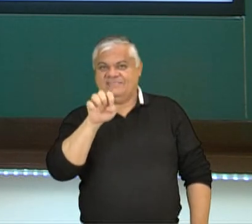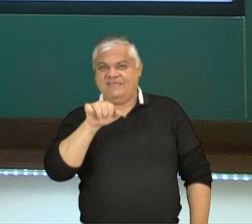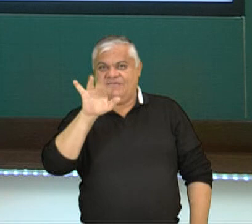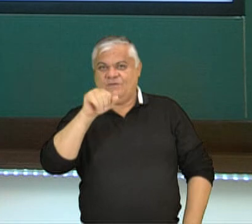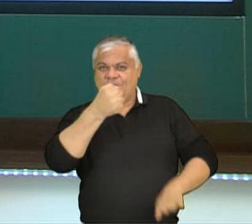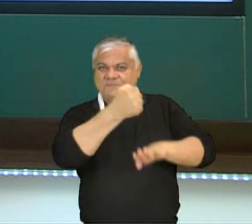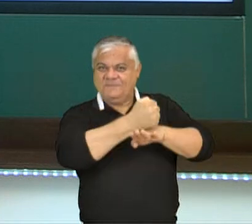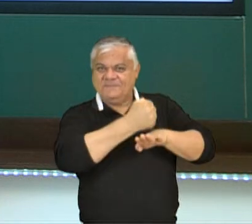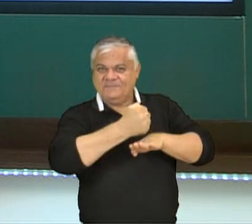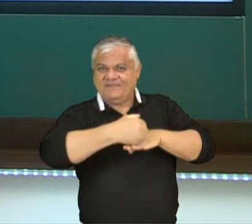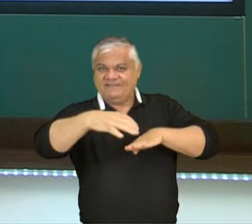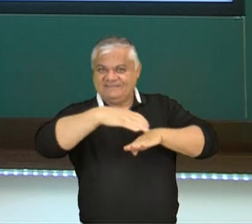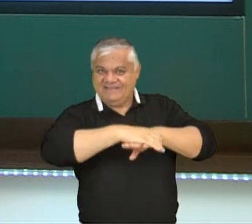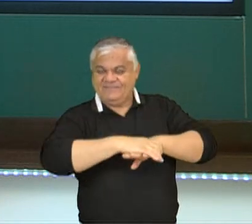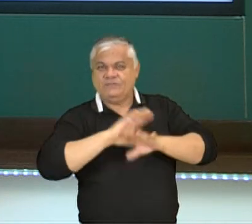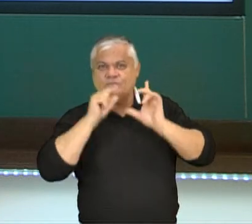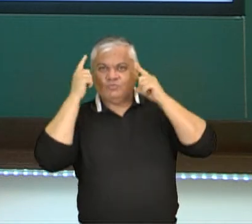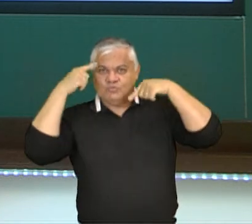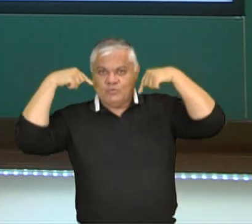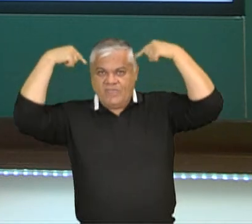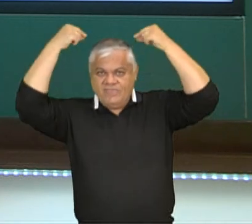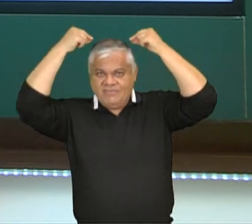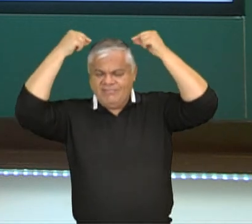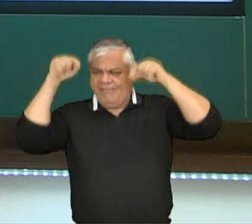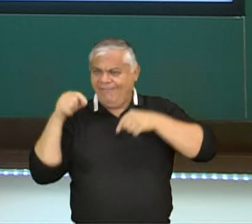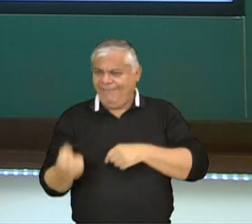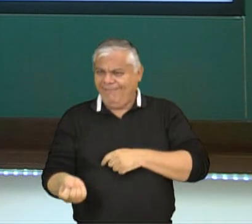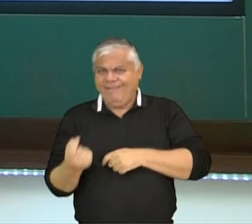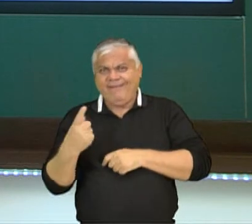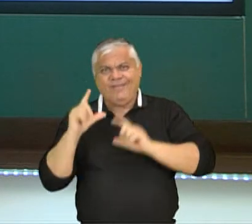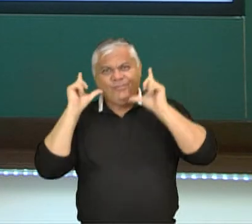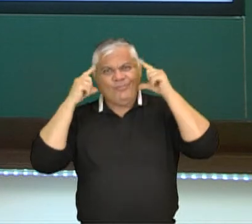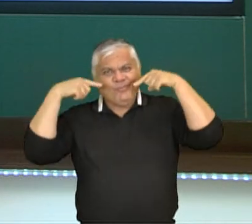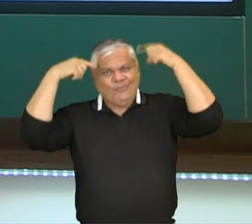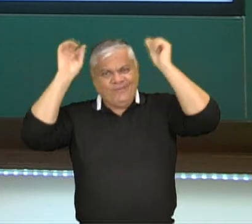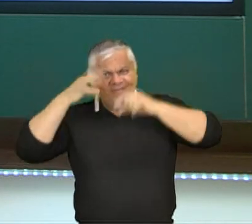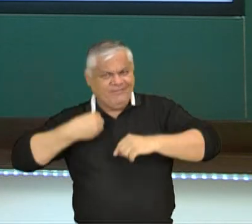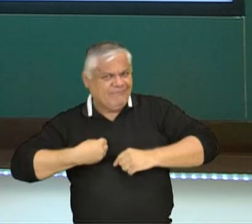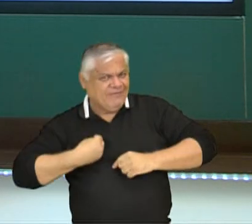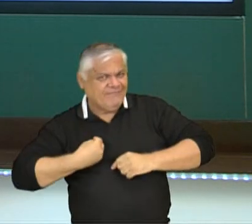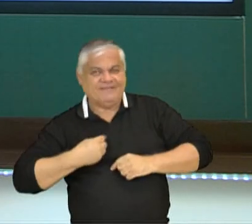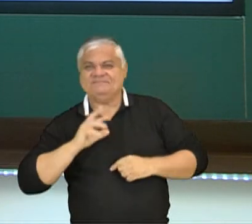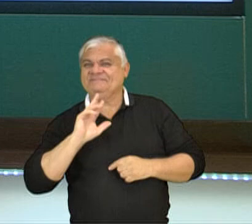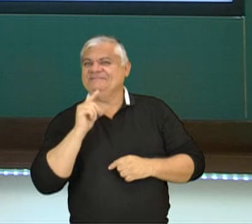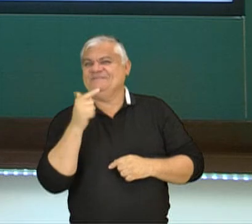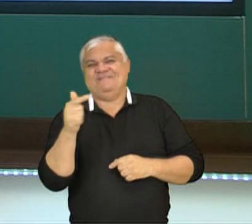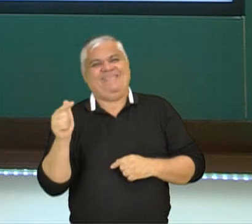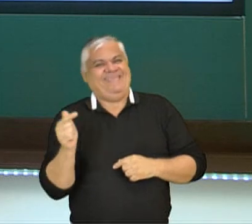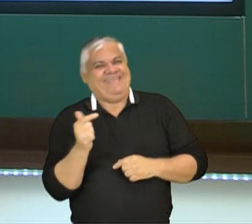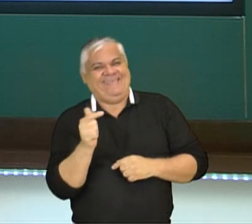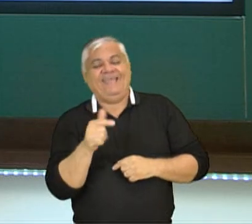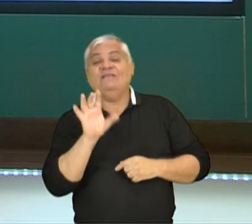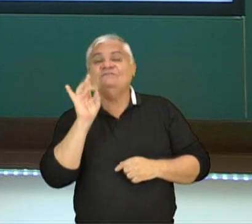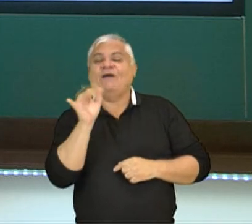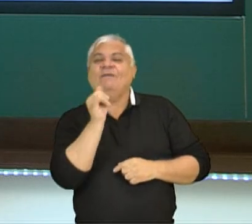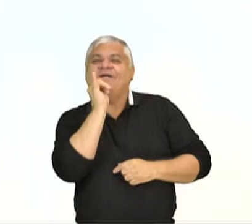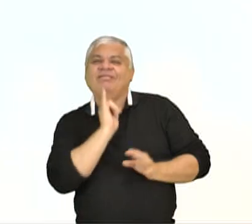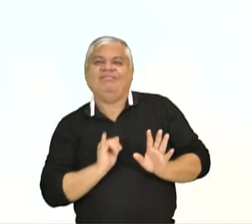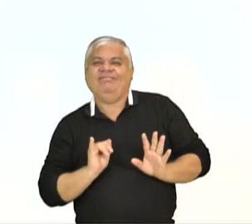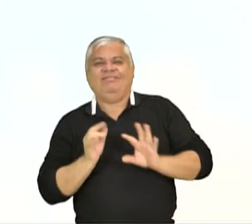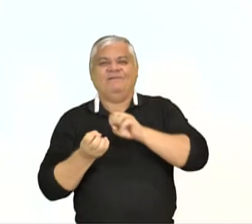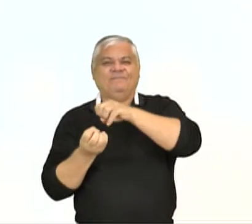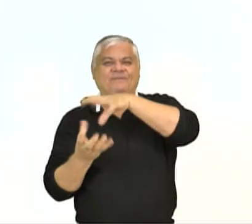presença dos duendes, né, que nos leva para interpretar isso já como sendo um conto maravilhoso. Né, temos